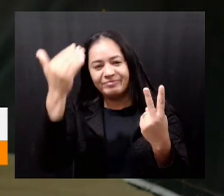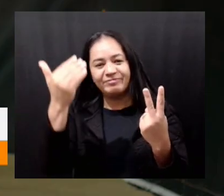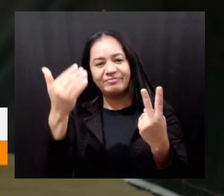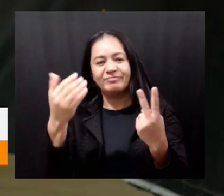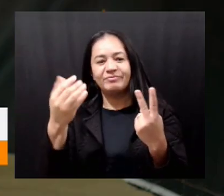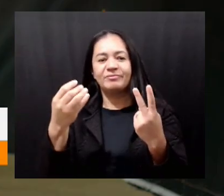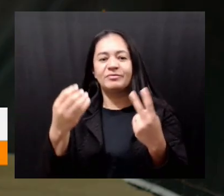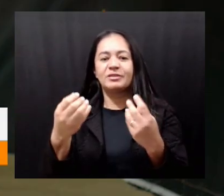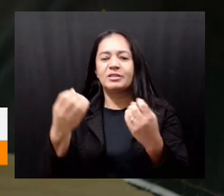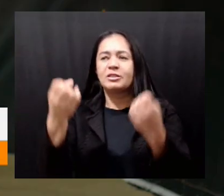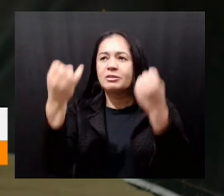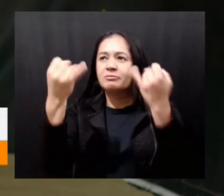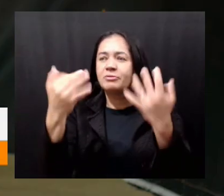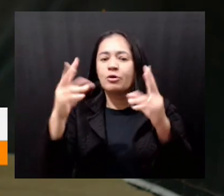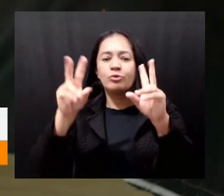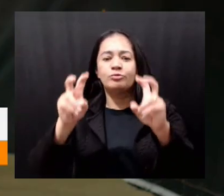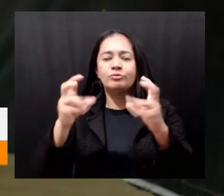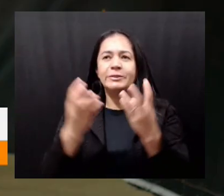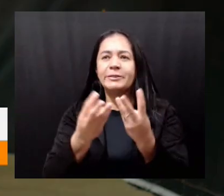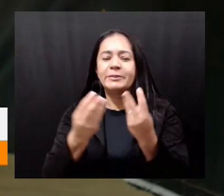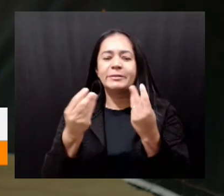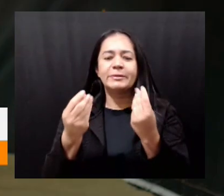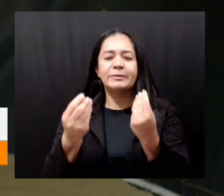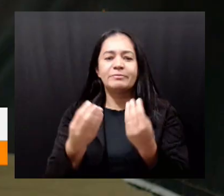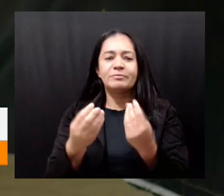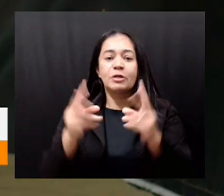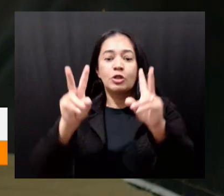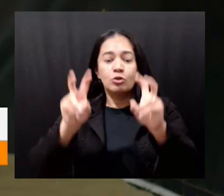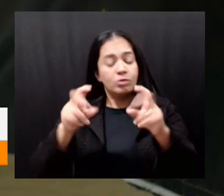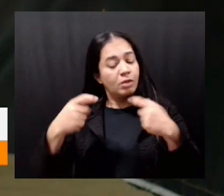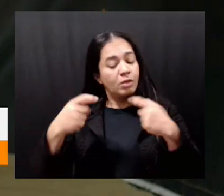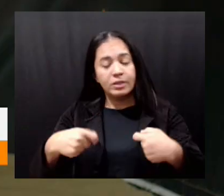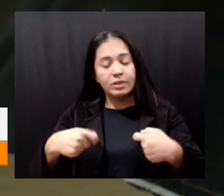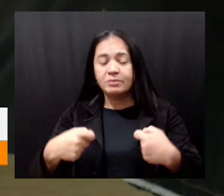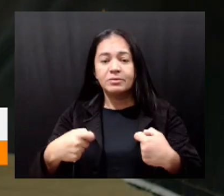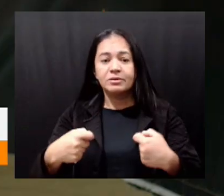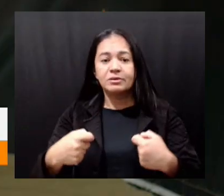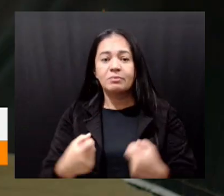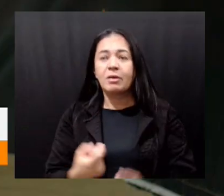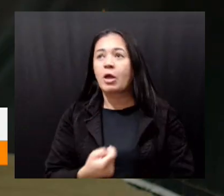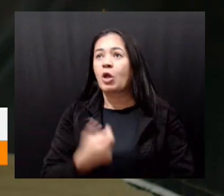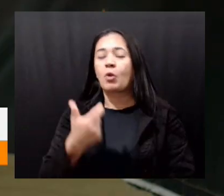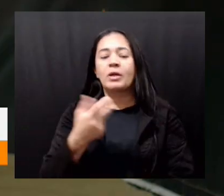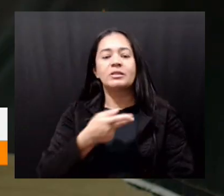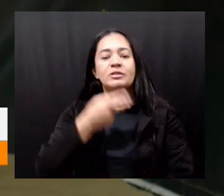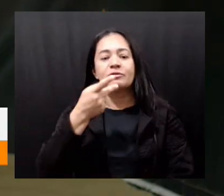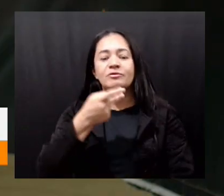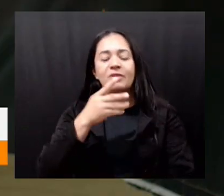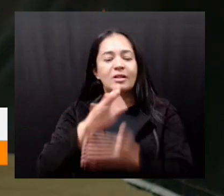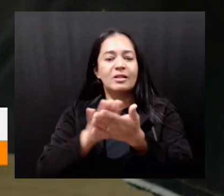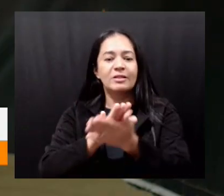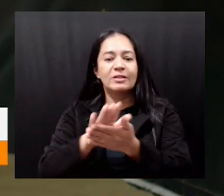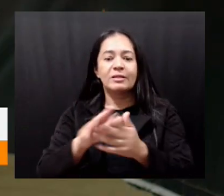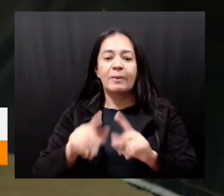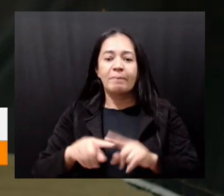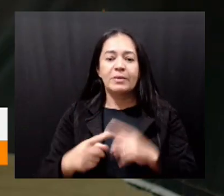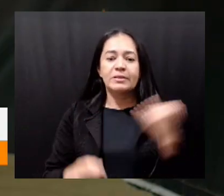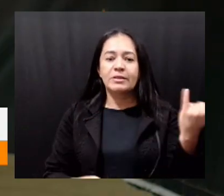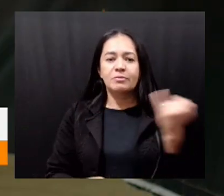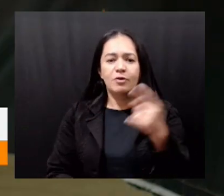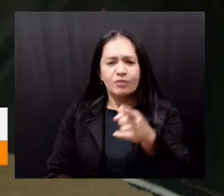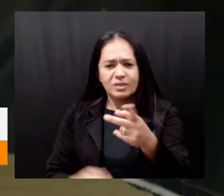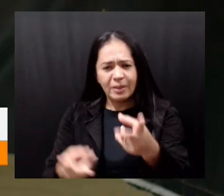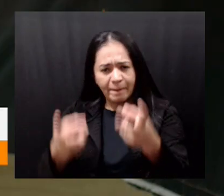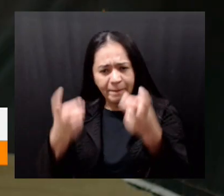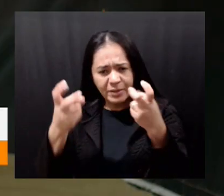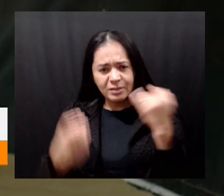tão sensível e um tema necessário, que quase não se fala, mas é importante falar. Você percebeu a importância de tudo